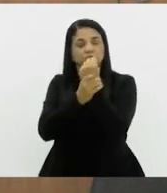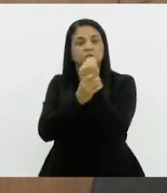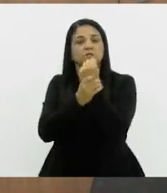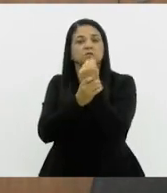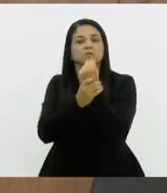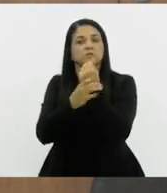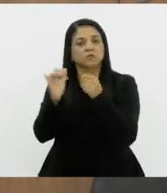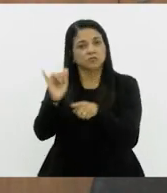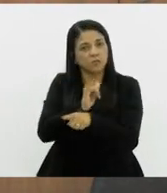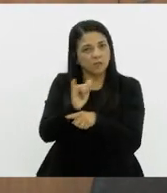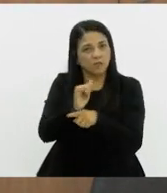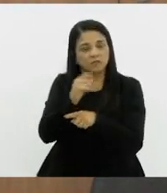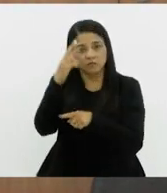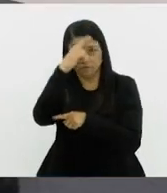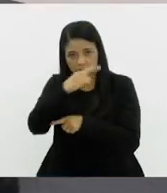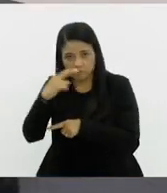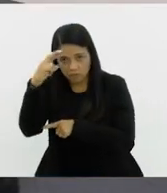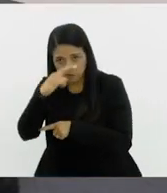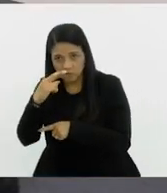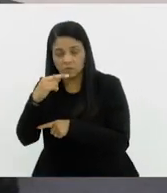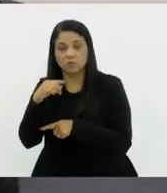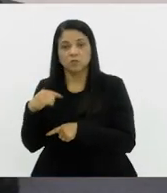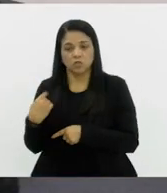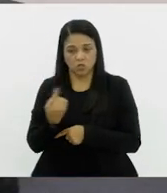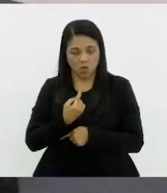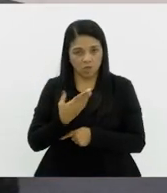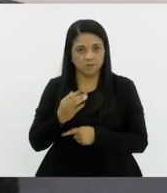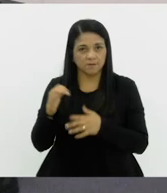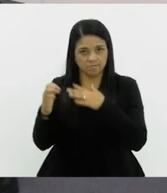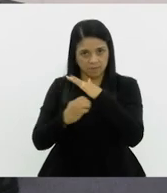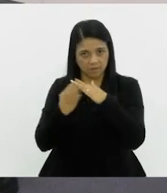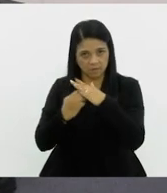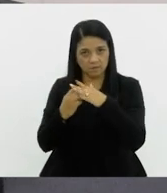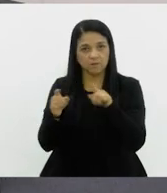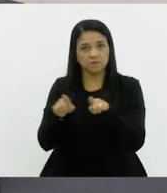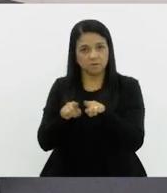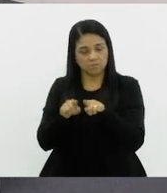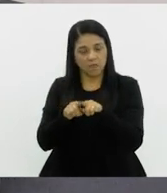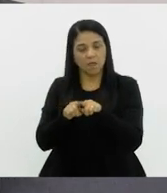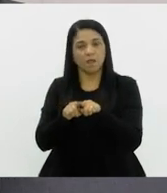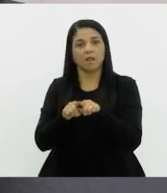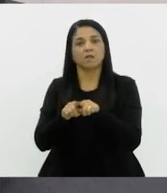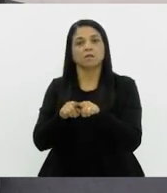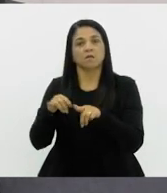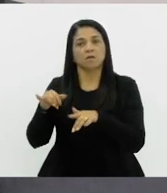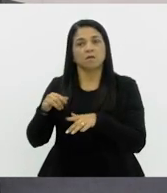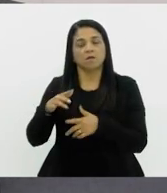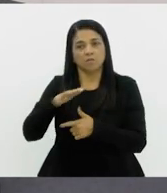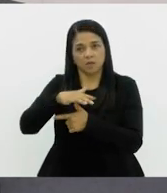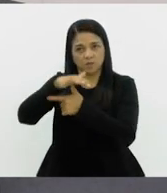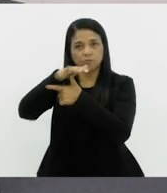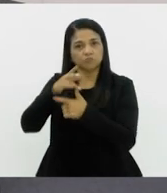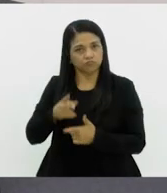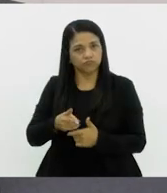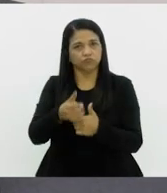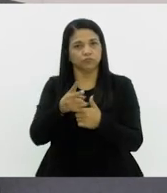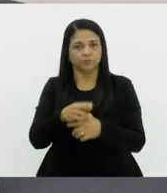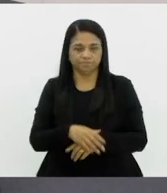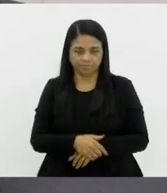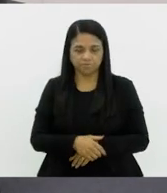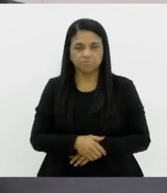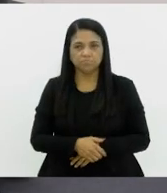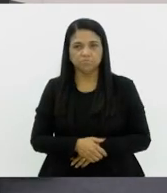mecanismos fiscalizatórios da nossa parte e sancionatórios da nossa parte para que a aviação se mantenha. Pode me informar